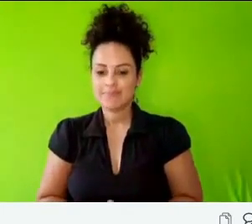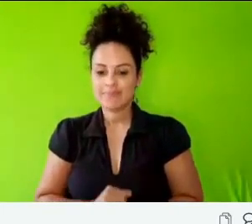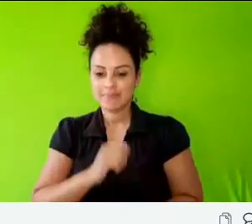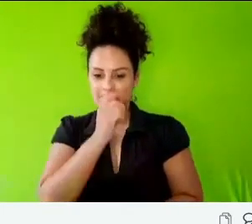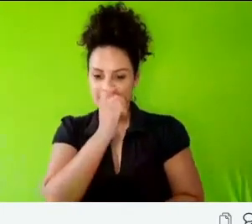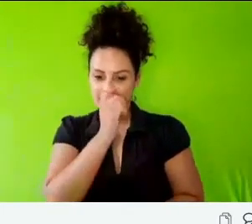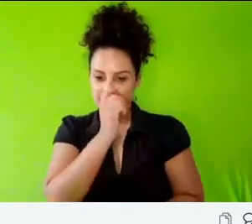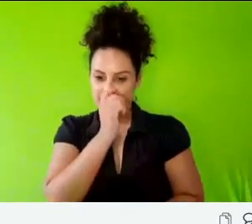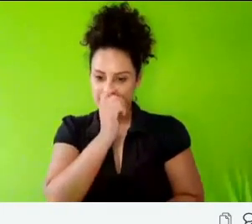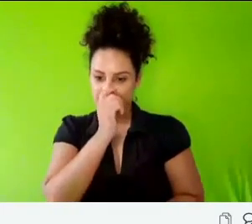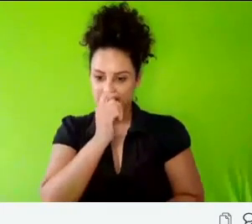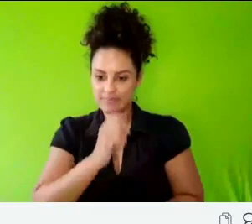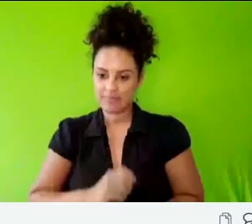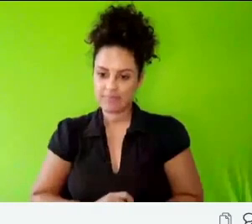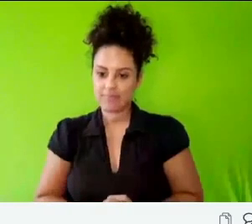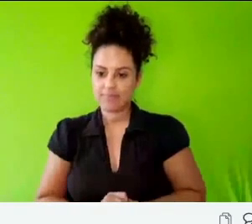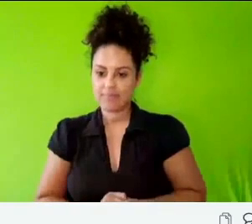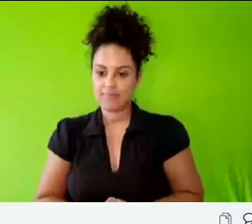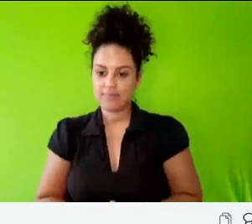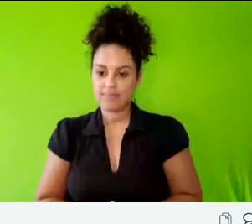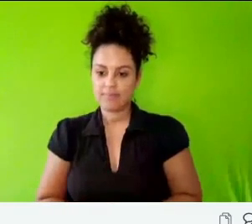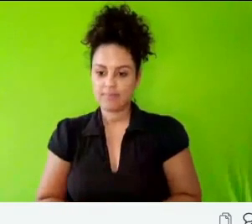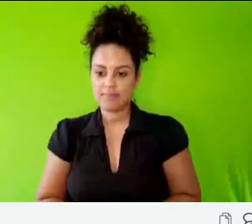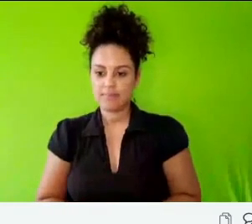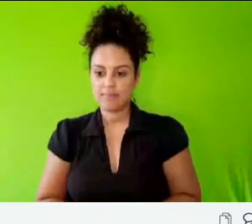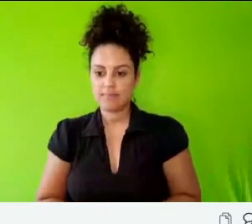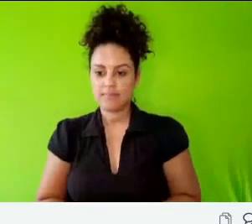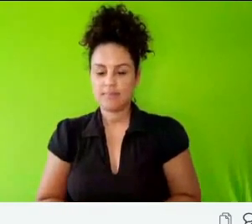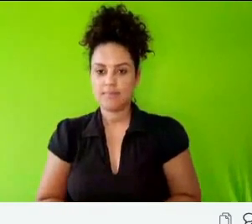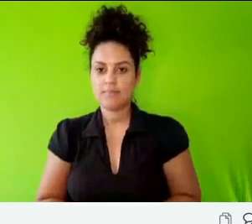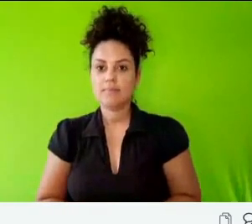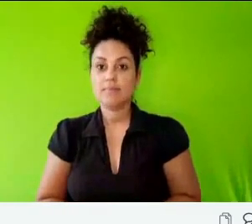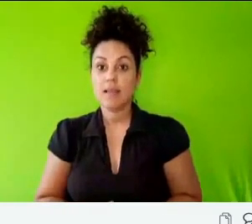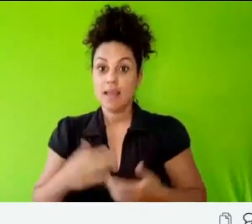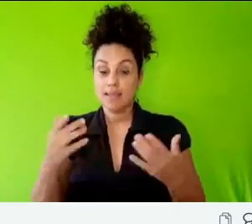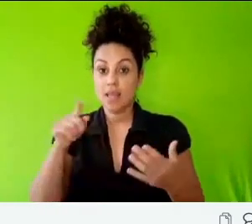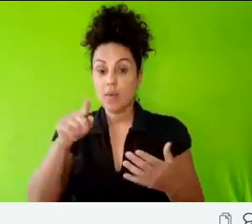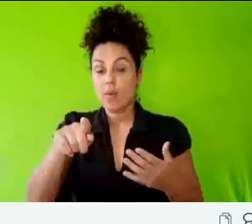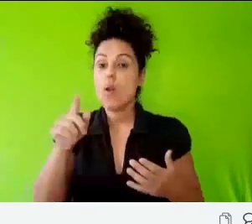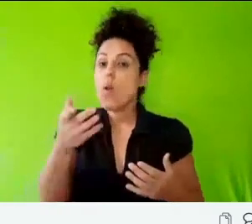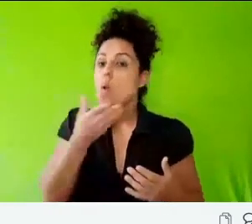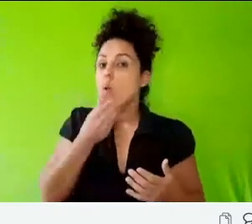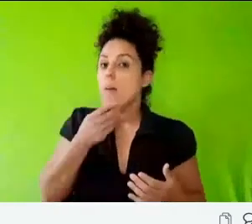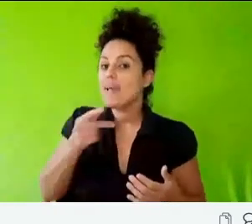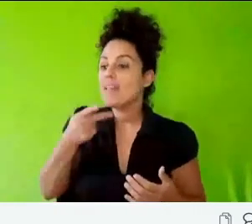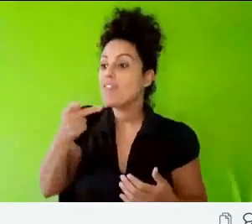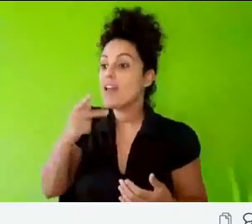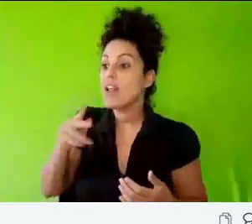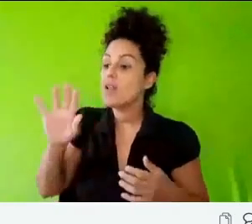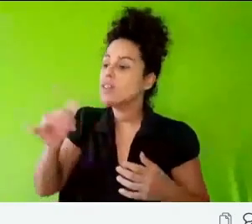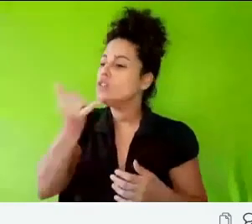tá conseguindo pelo menos acompanhar aqui o sorteio, o que é que tá acontecendo, pessoal?